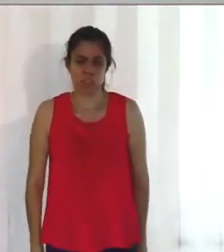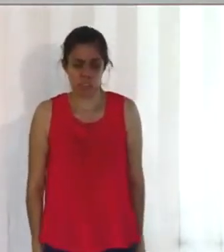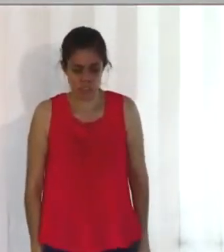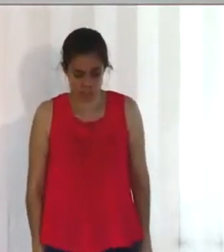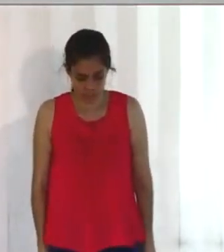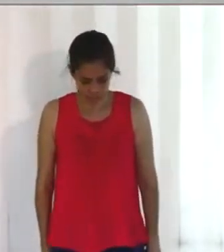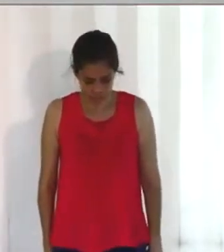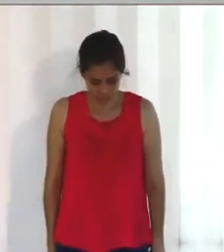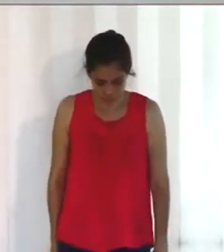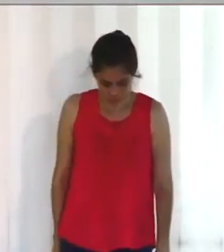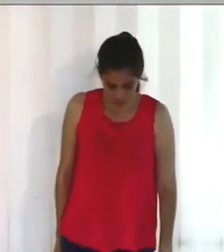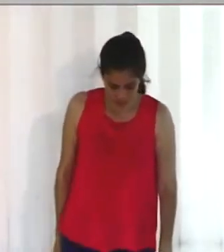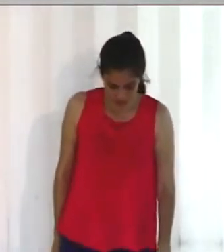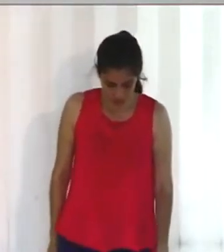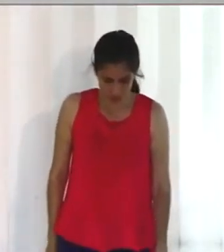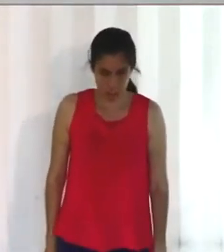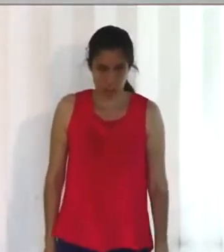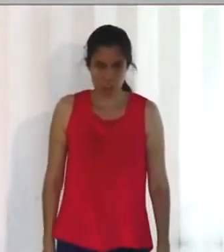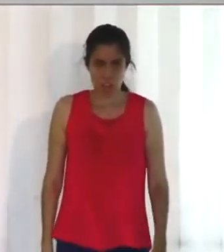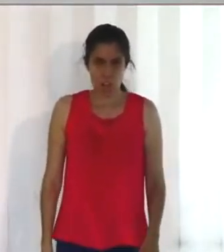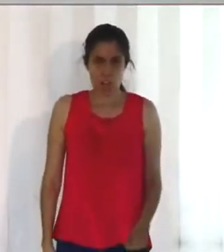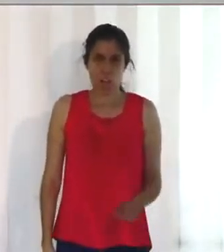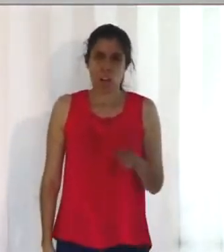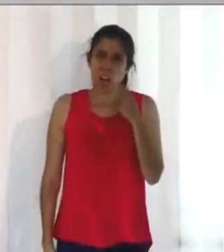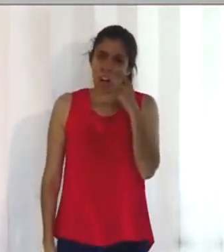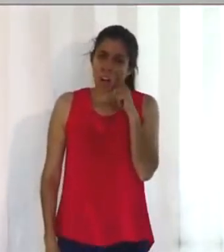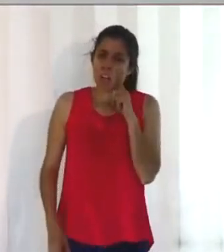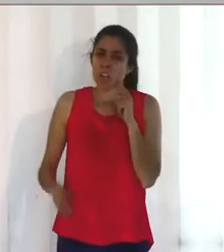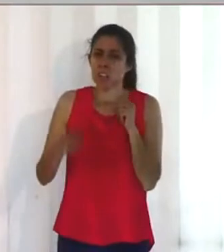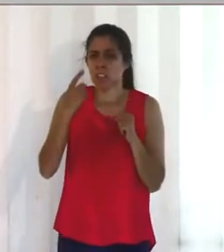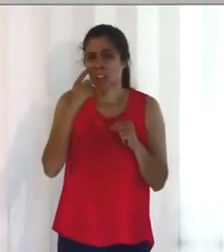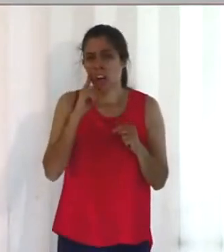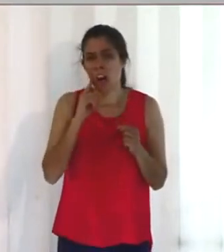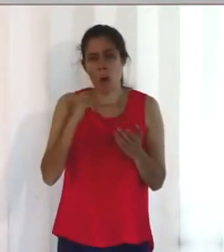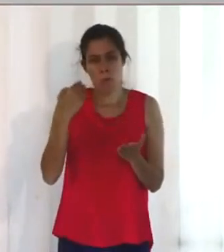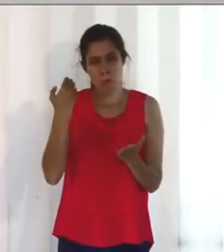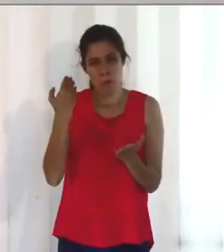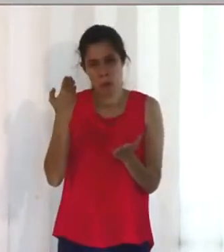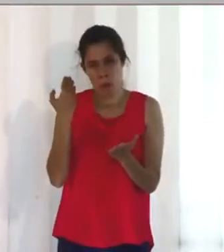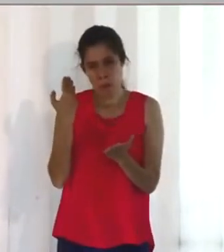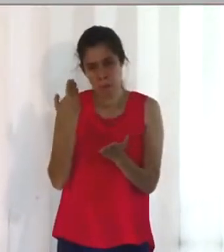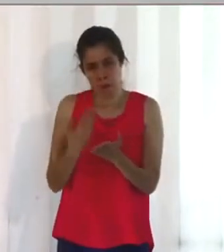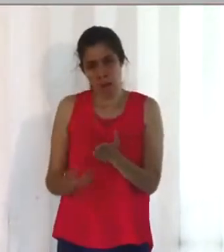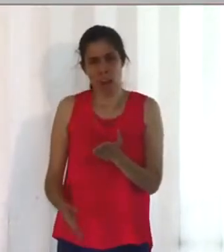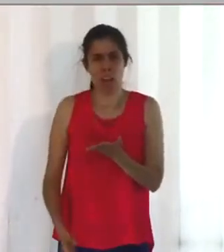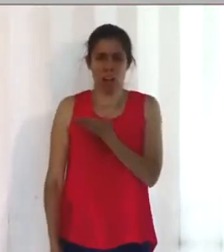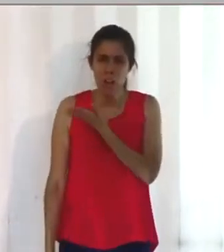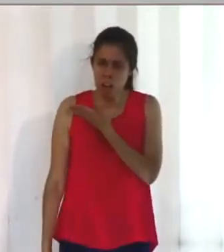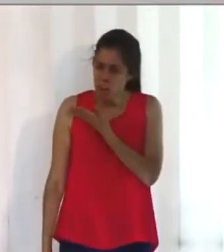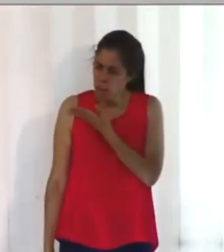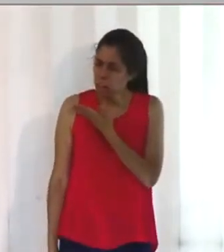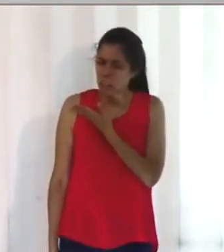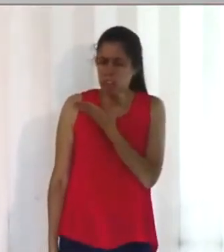de tristeza, nós perdemos entes queridos e sofremos. Eu perdi amigos muito